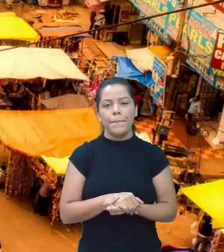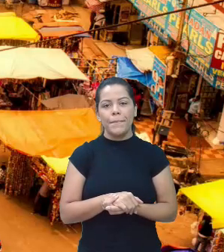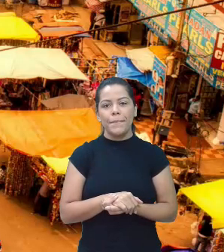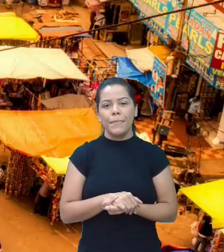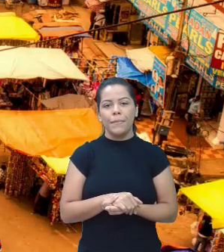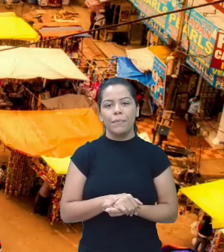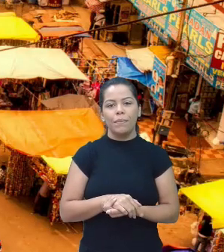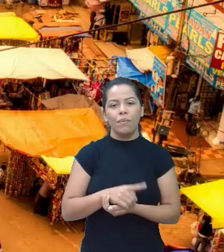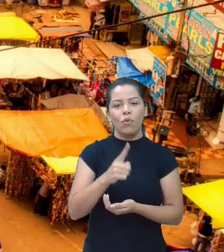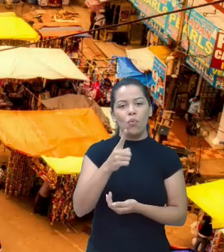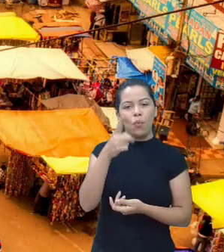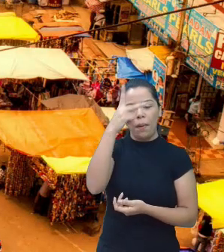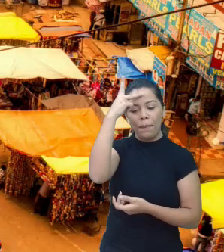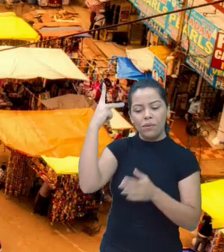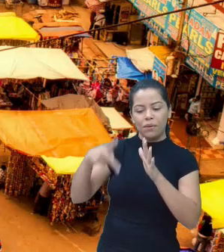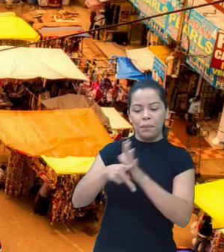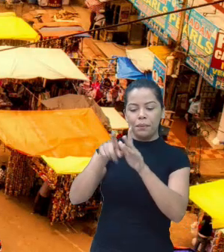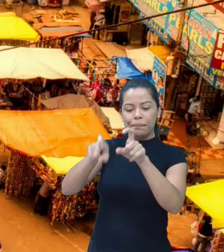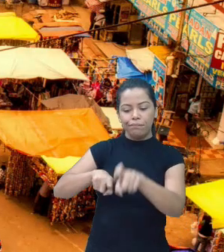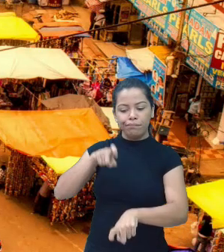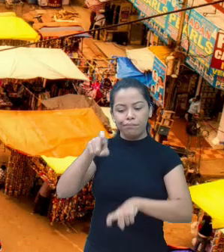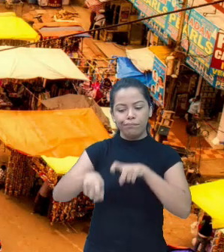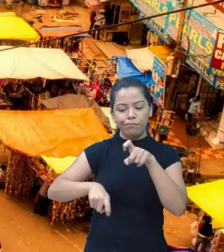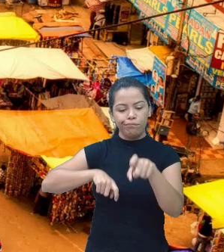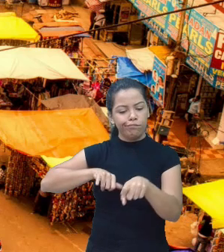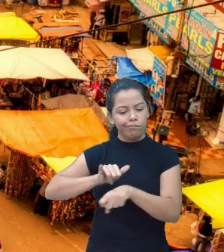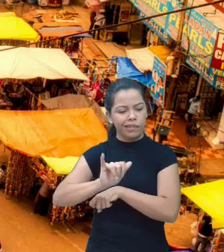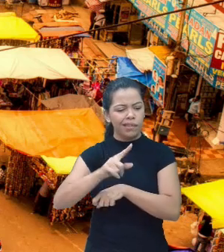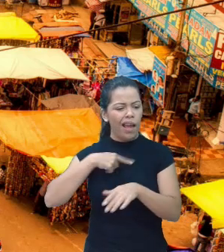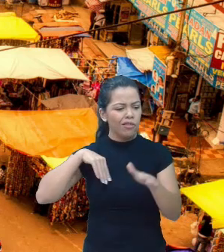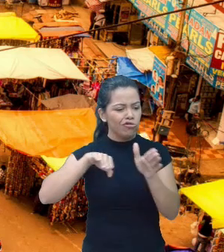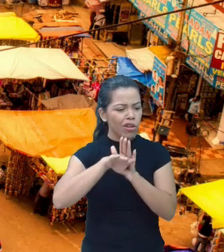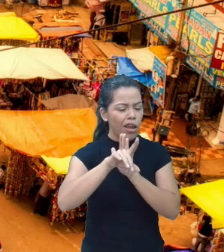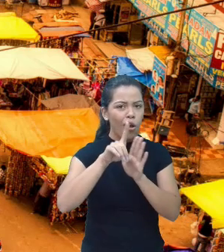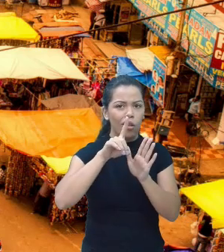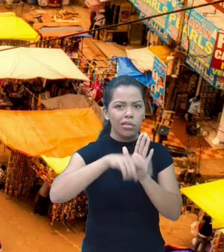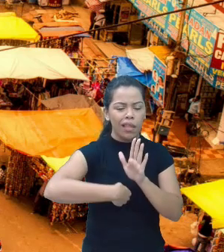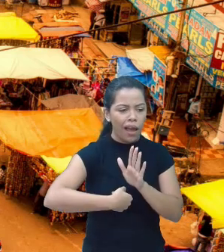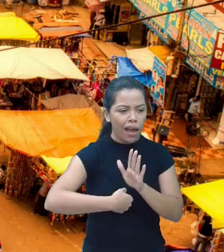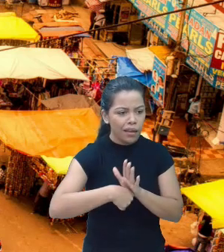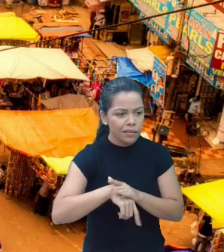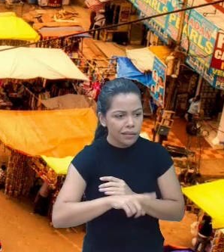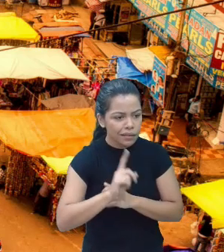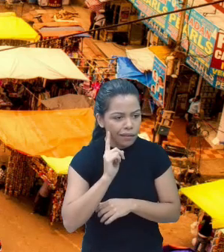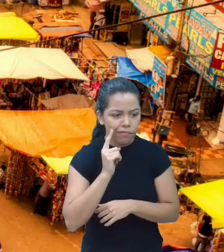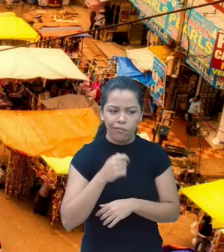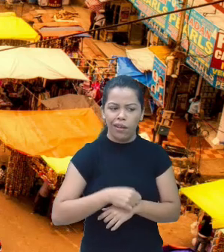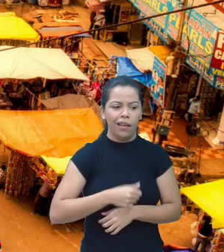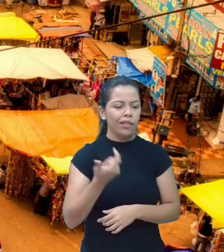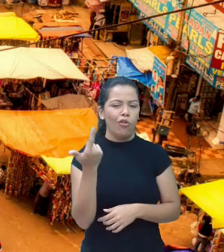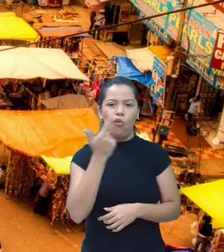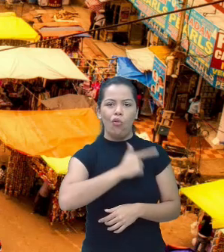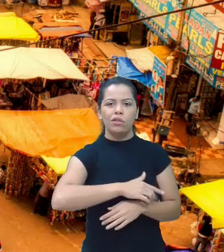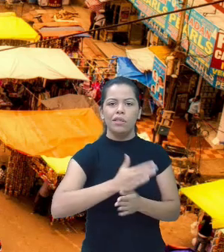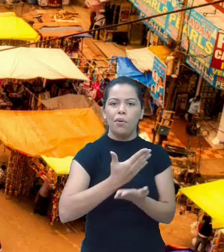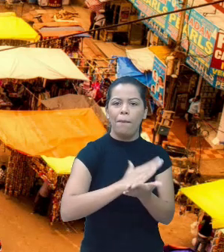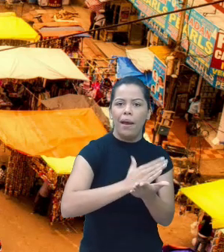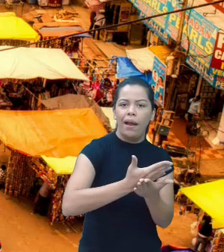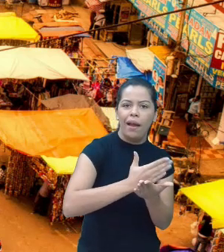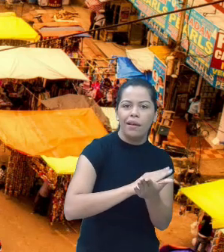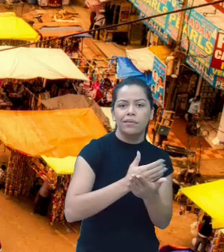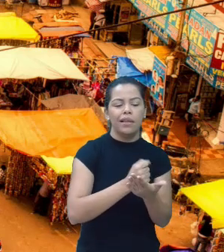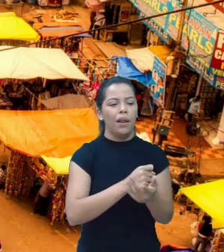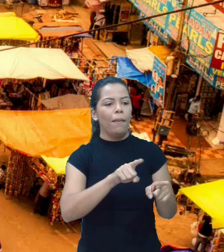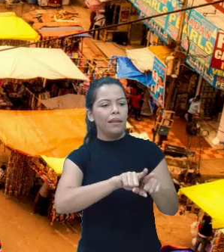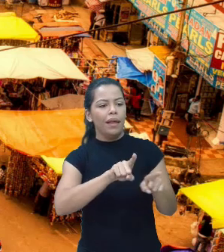Um camponês se engana, chega atrasado na feira, não compra mais macaxeira, nem batata e nem